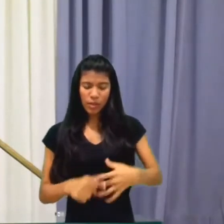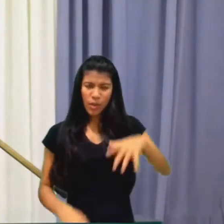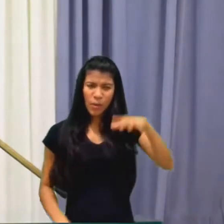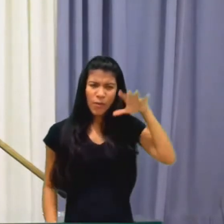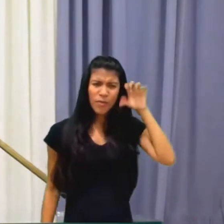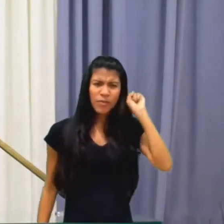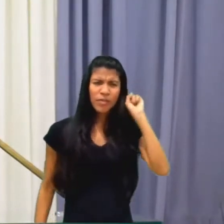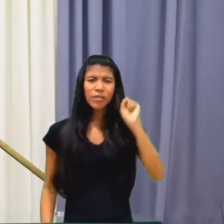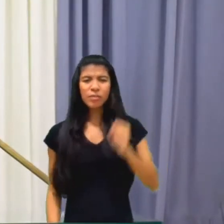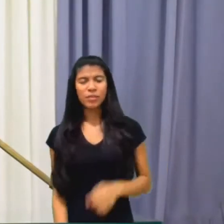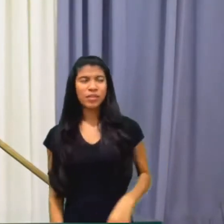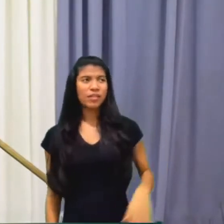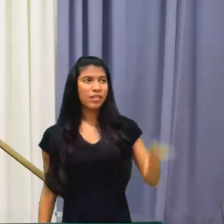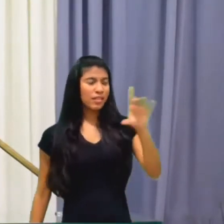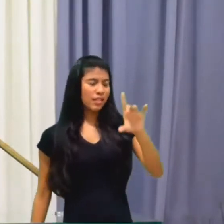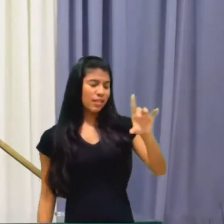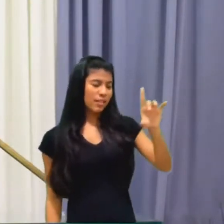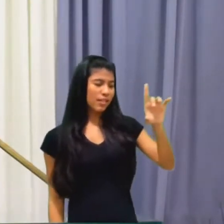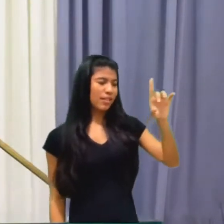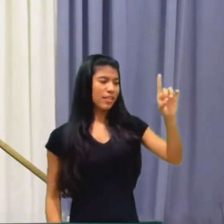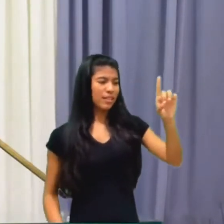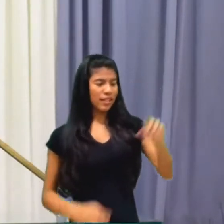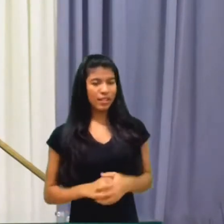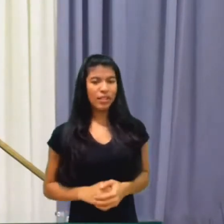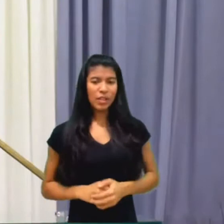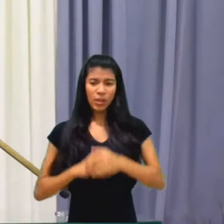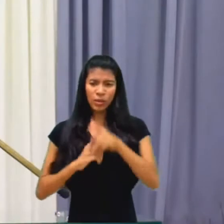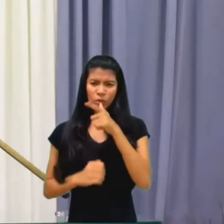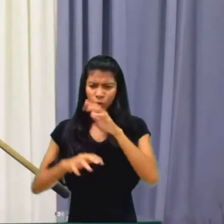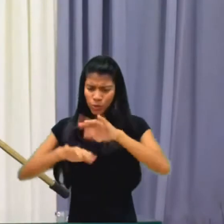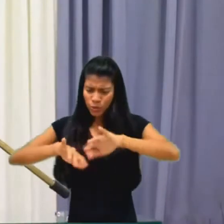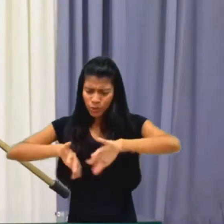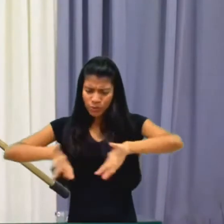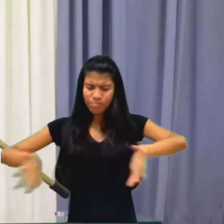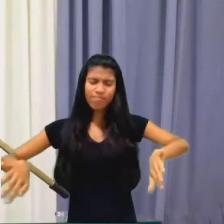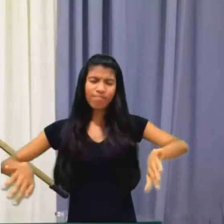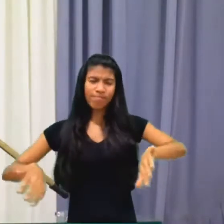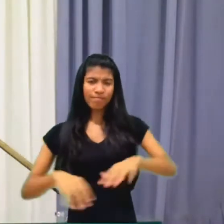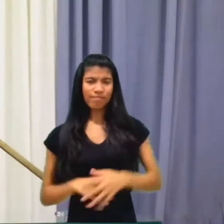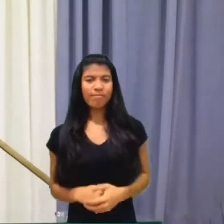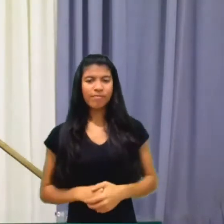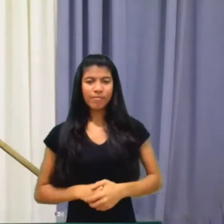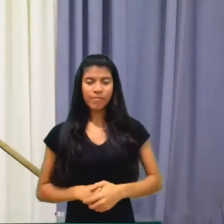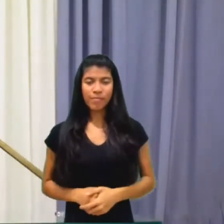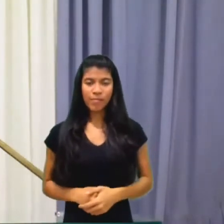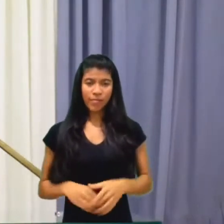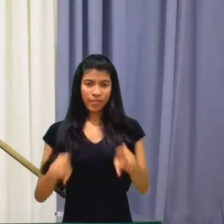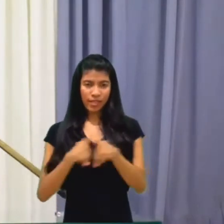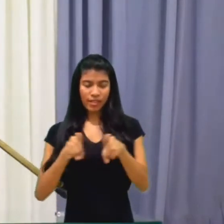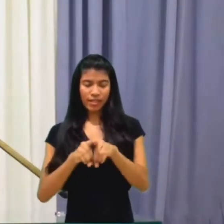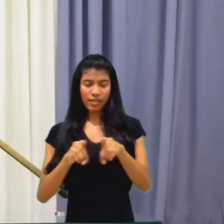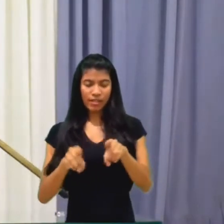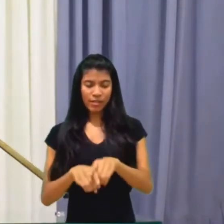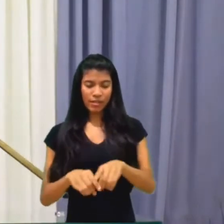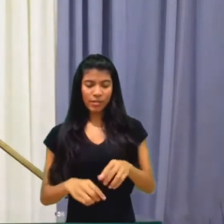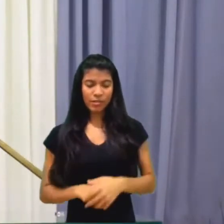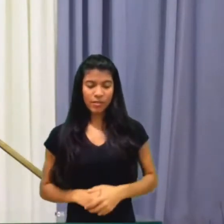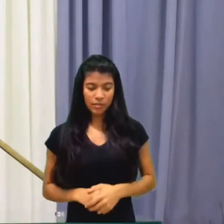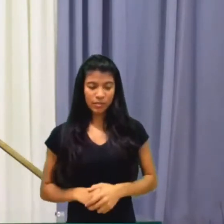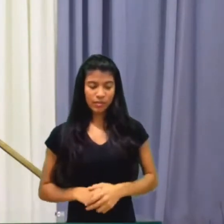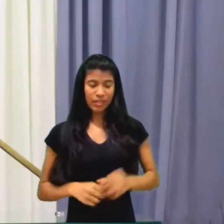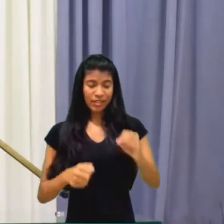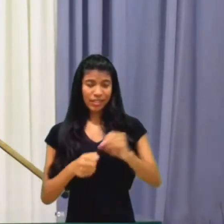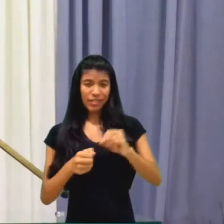Mar Vermelho diante de vós, quando saístes do Egito. E também o que fizestes aos 2 reis